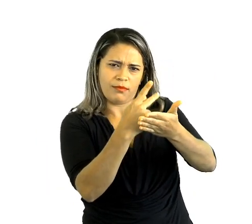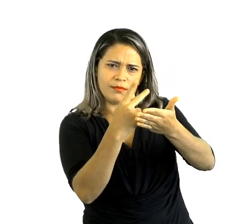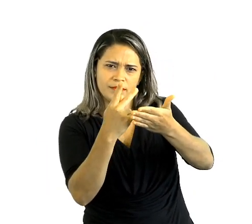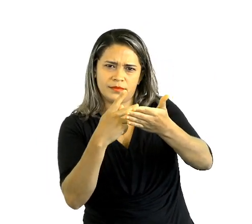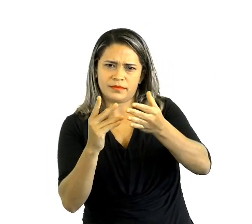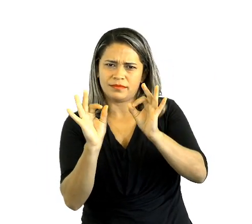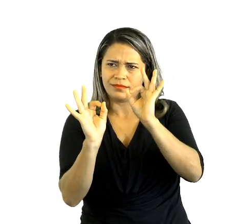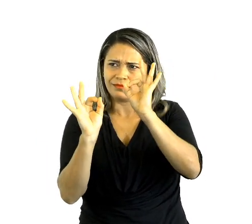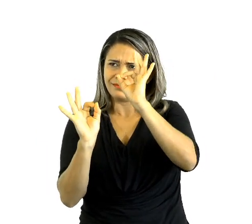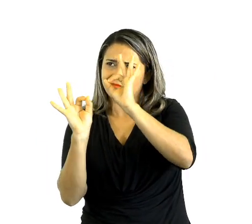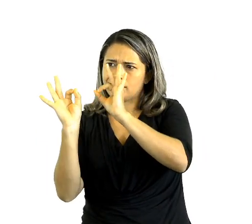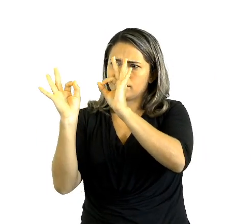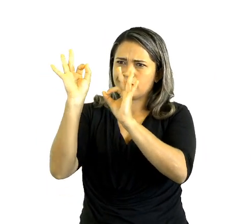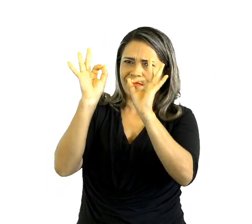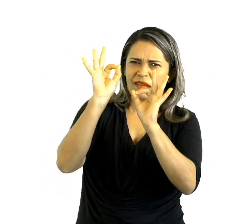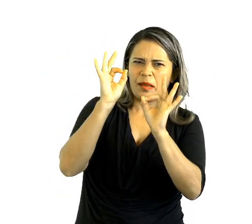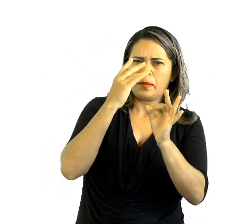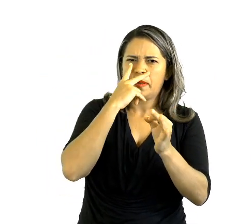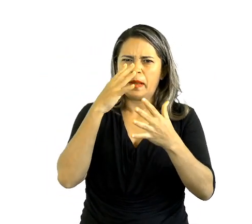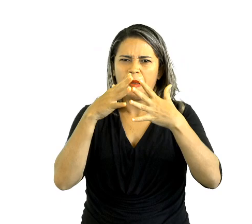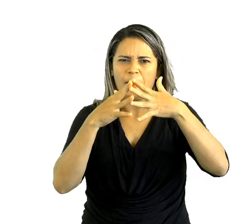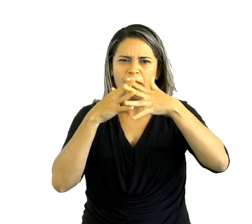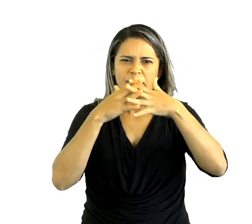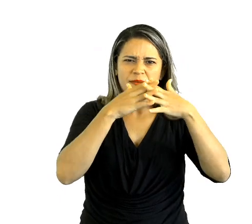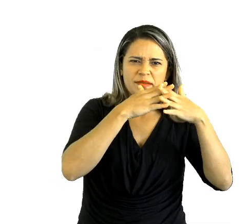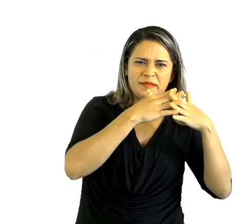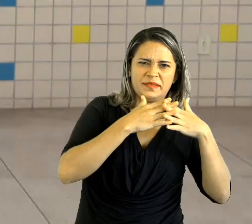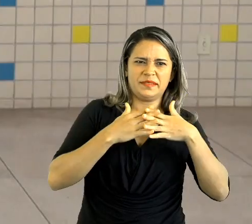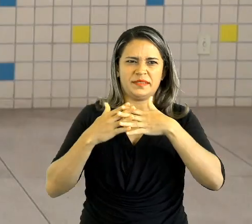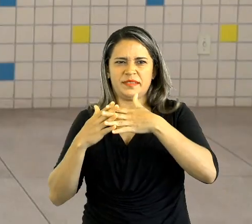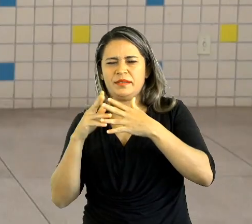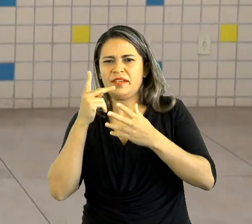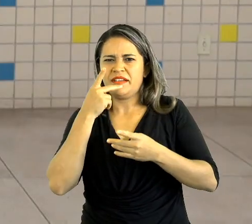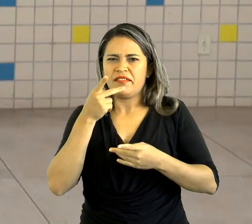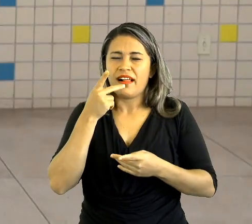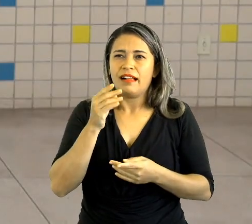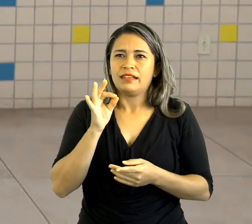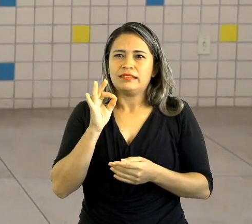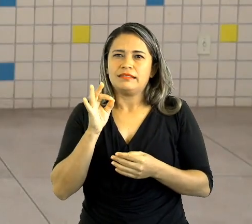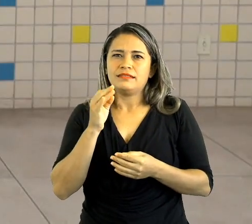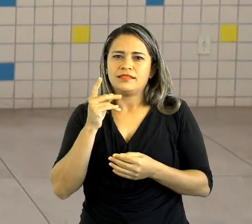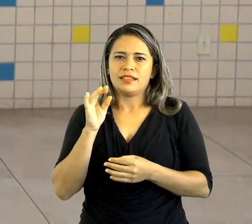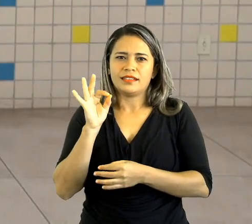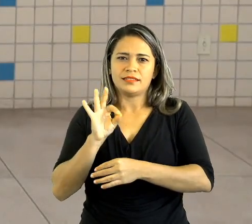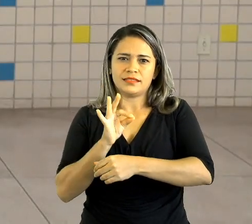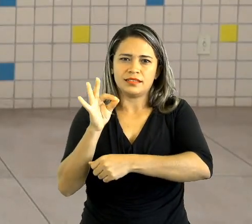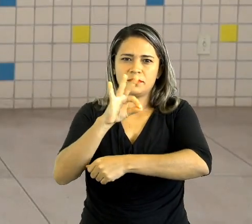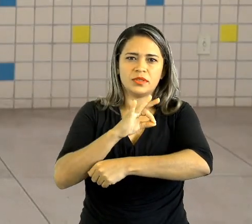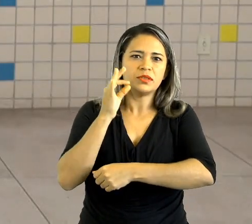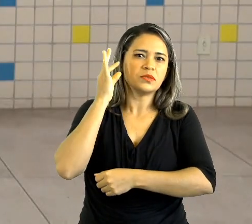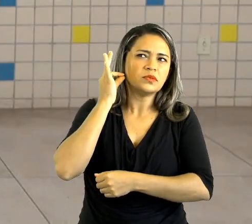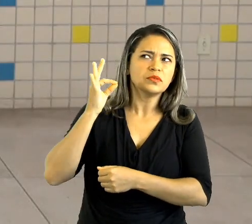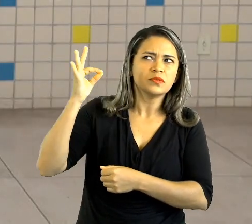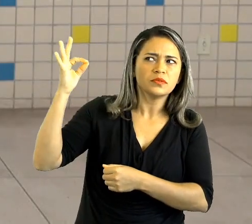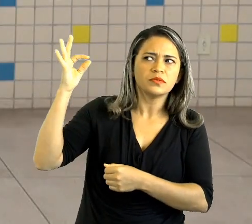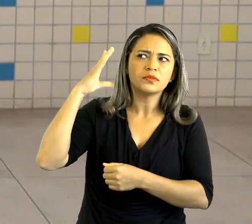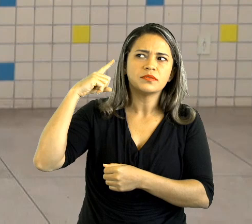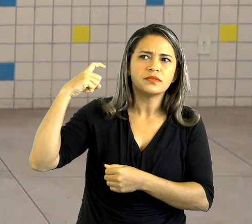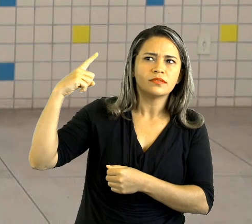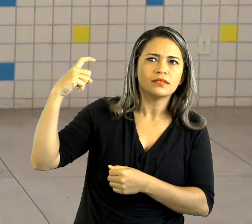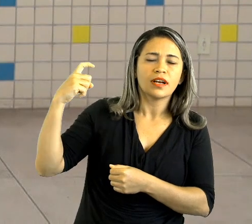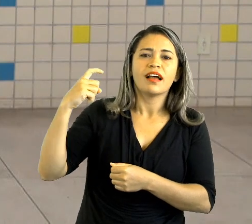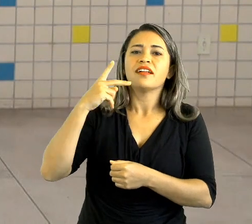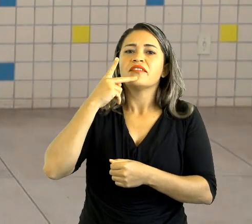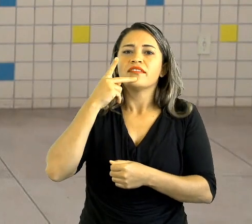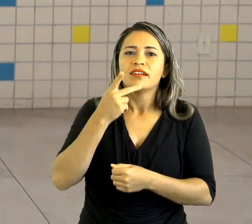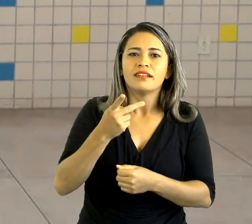encontra confuso. Em vez dele dizer que as abelhas zumbiam no seu ouvido, ele dizia que zumbiam